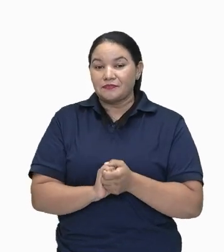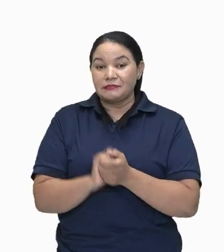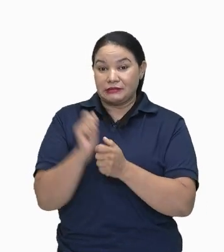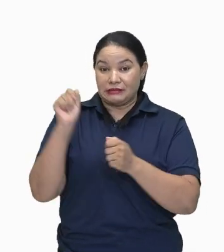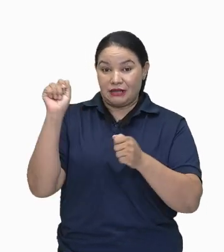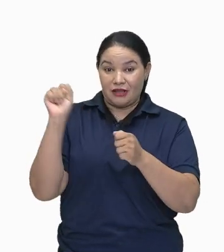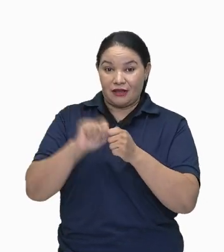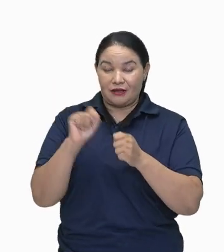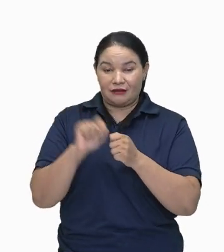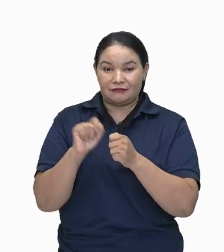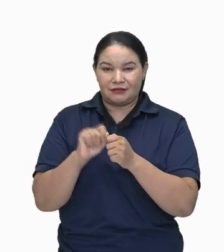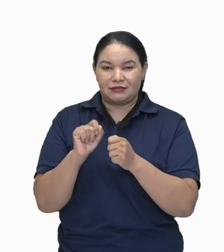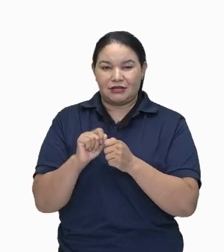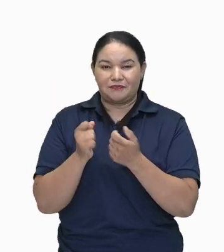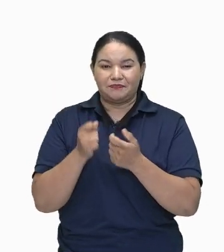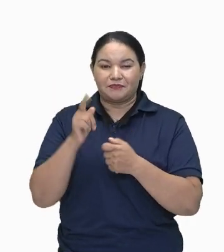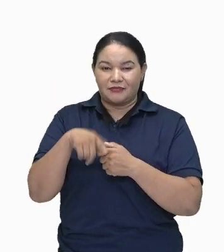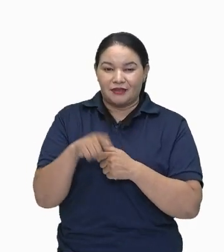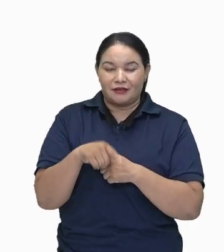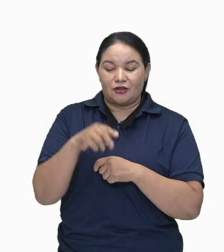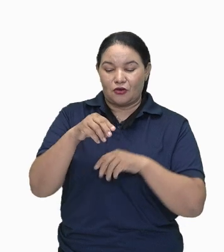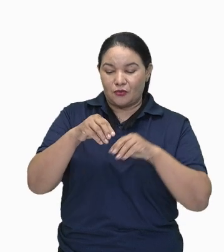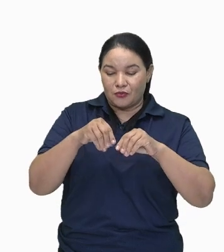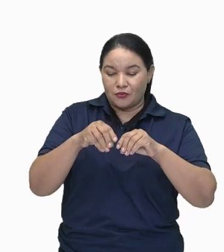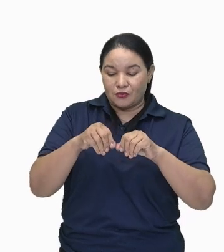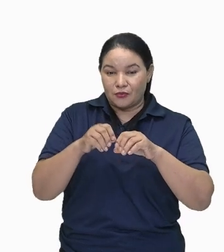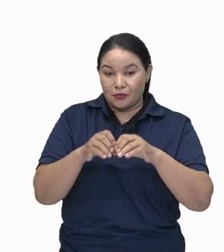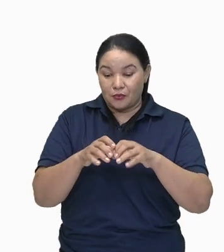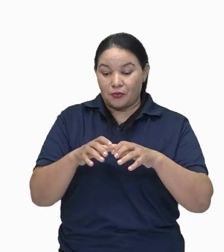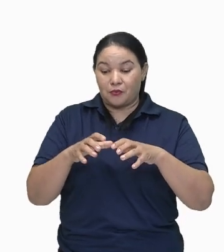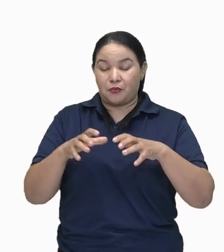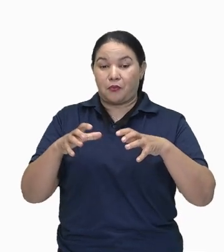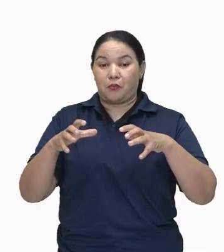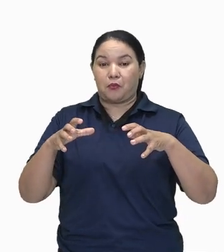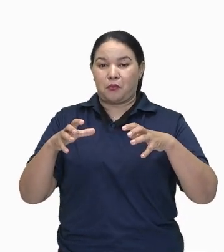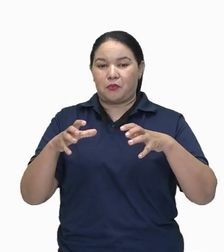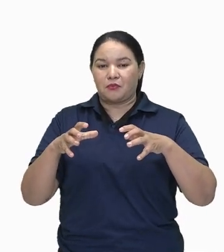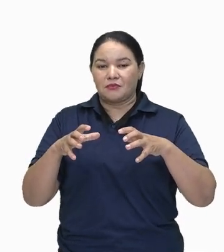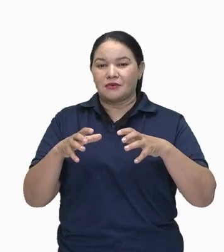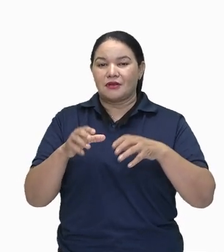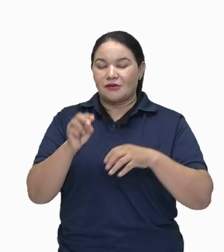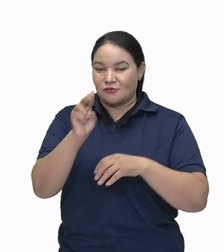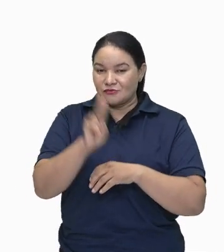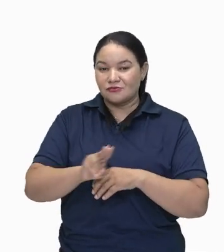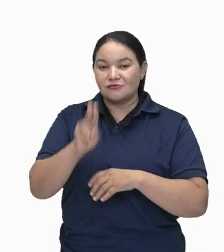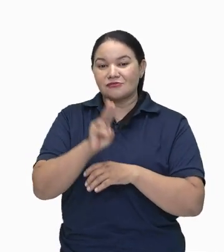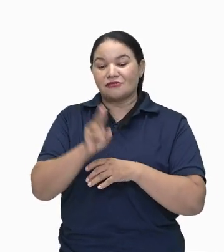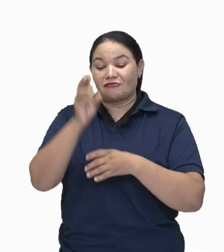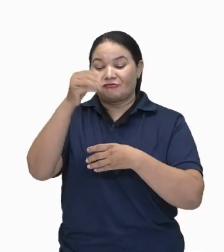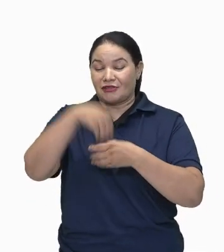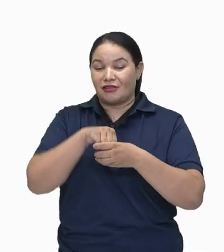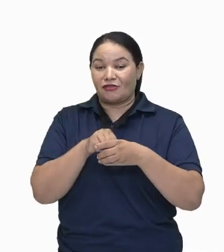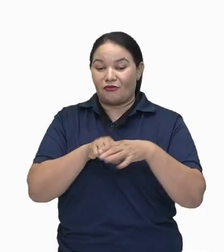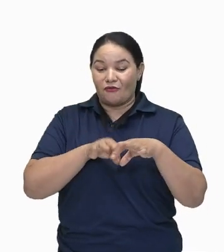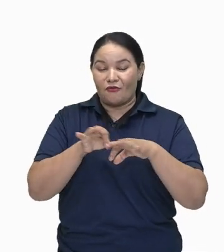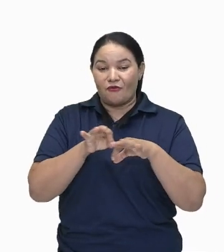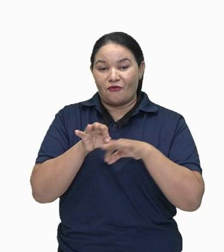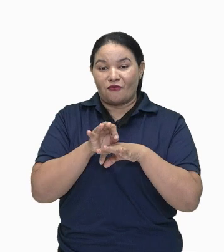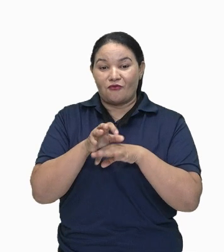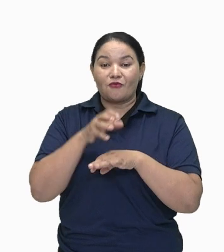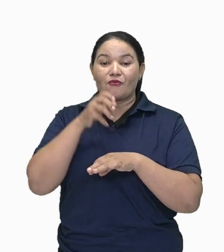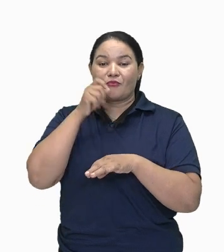fabricação do fermento biológico, tá? Que é utilizado no preparo dos